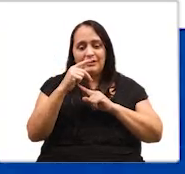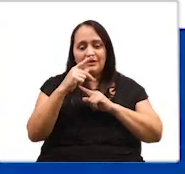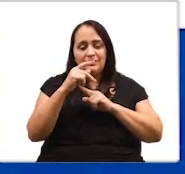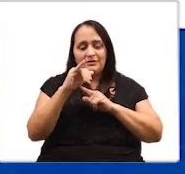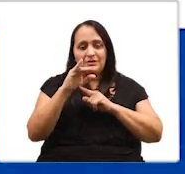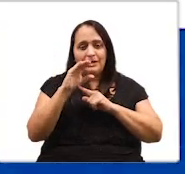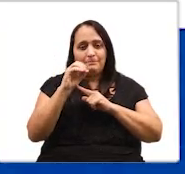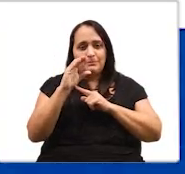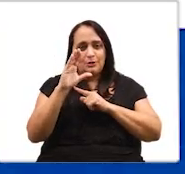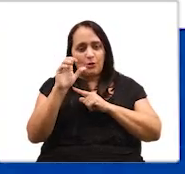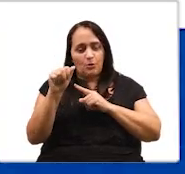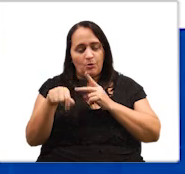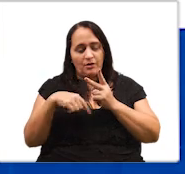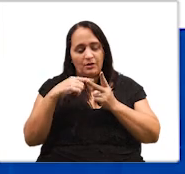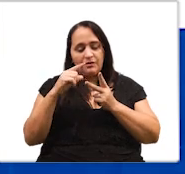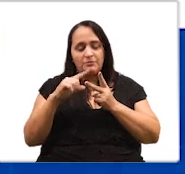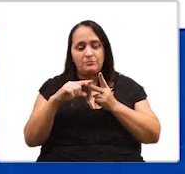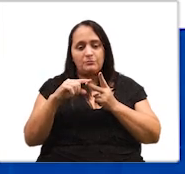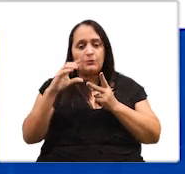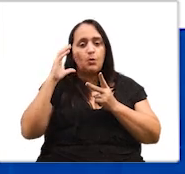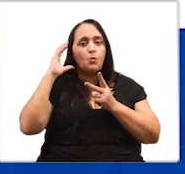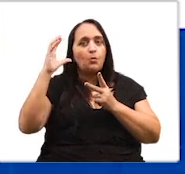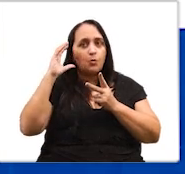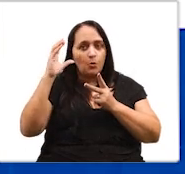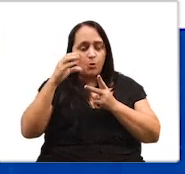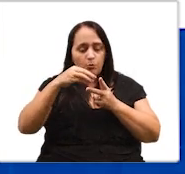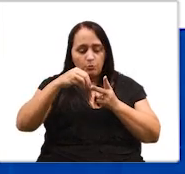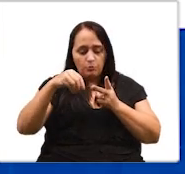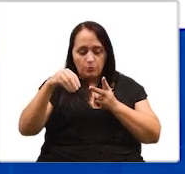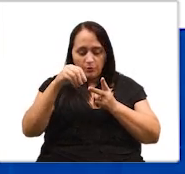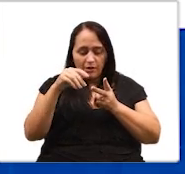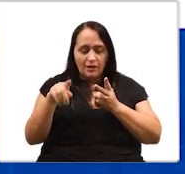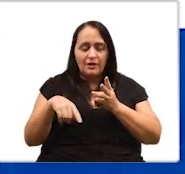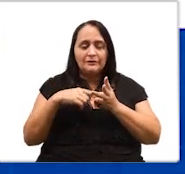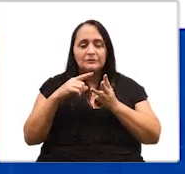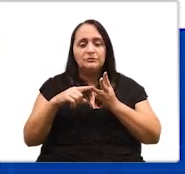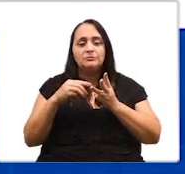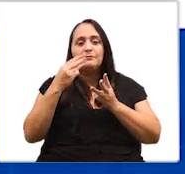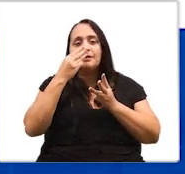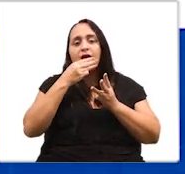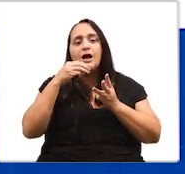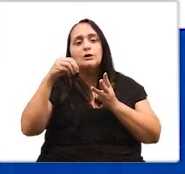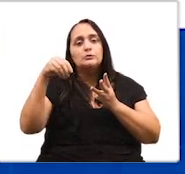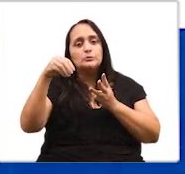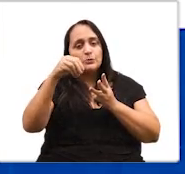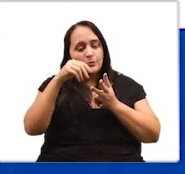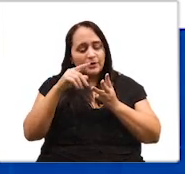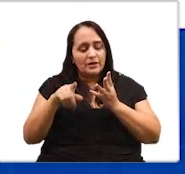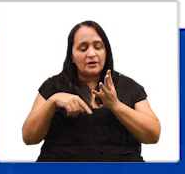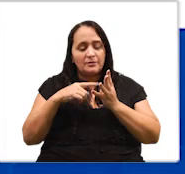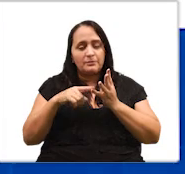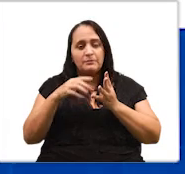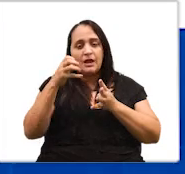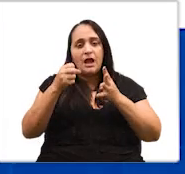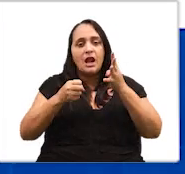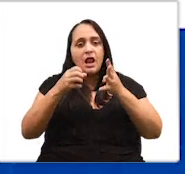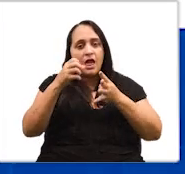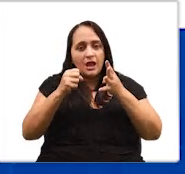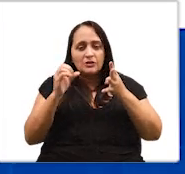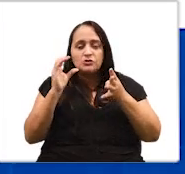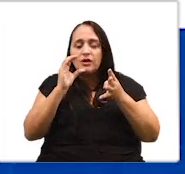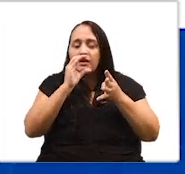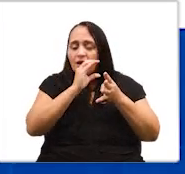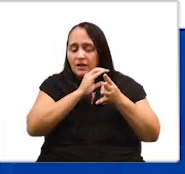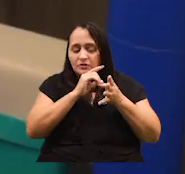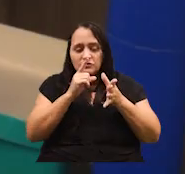ralado, leite de coco, açúcar, o leite quente, sal e canela